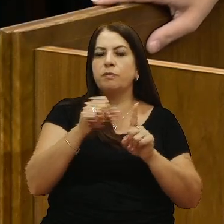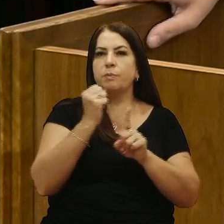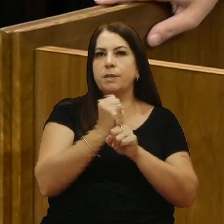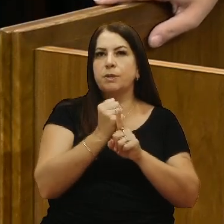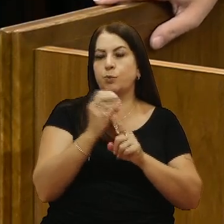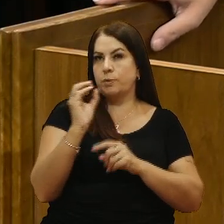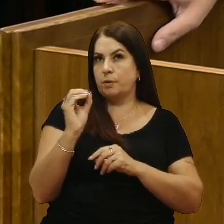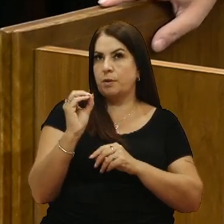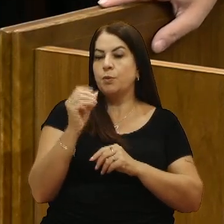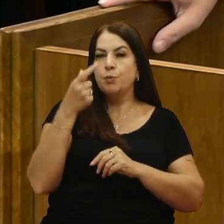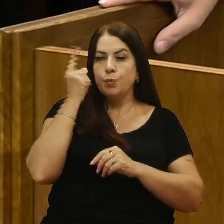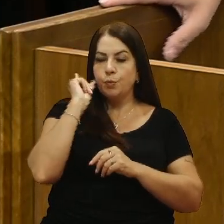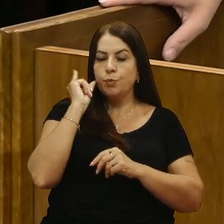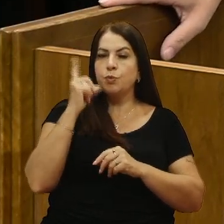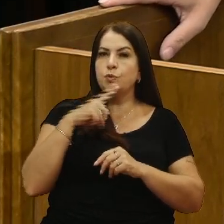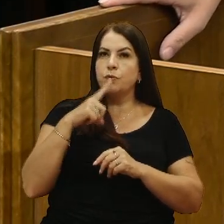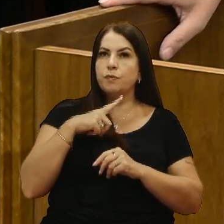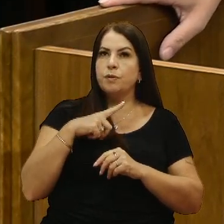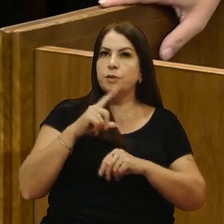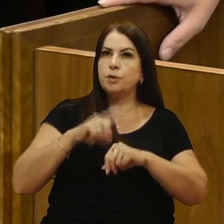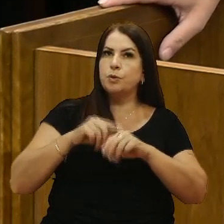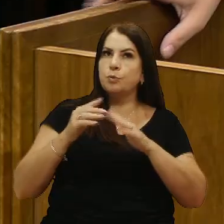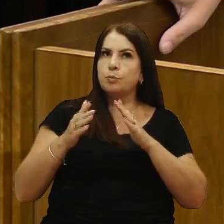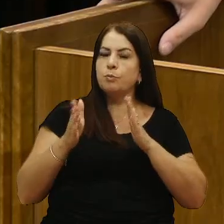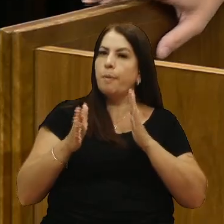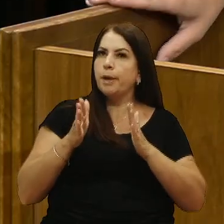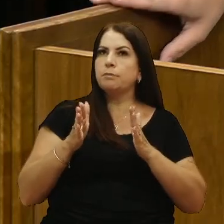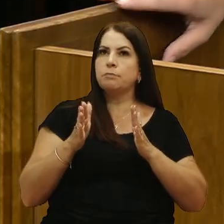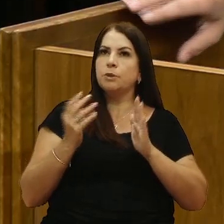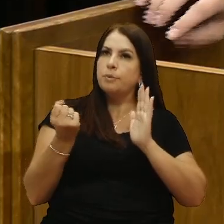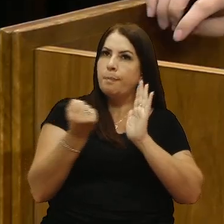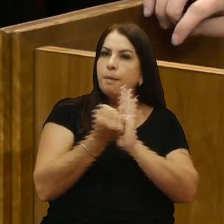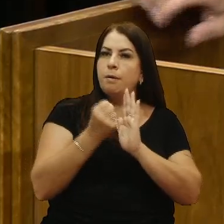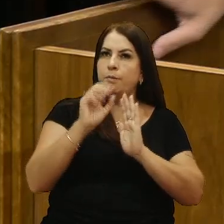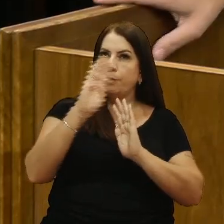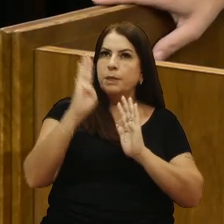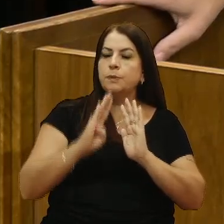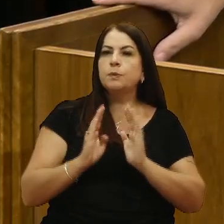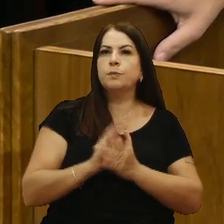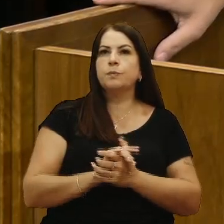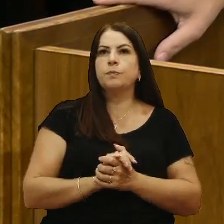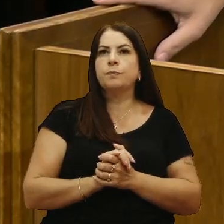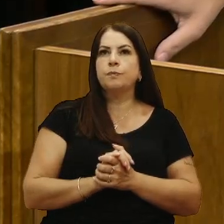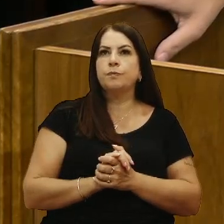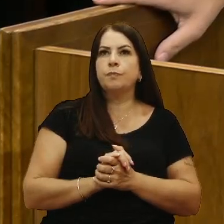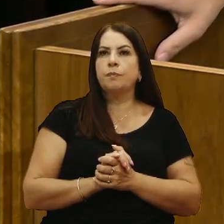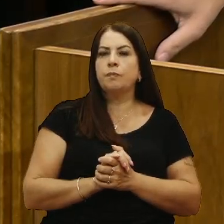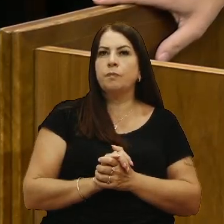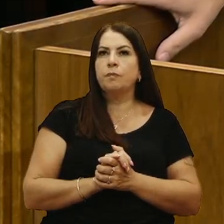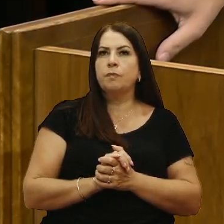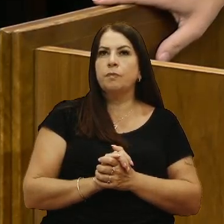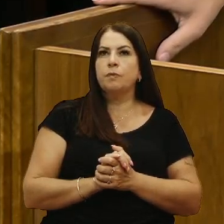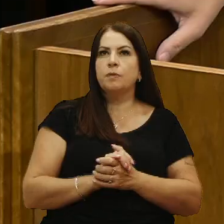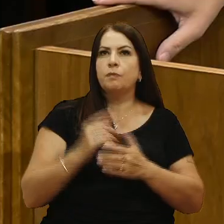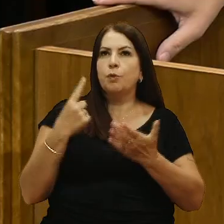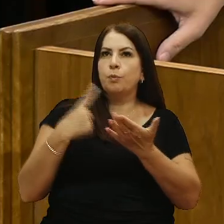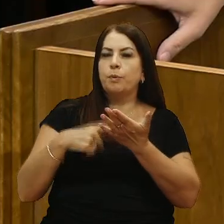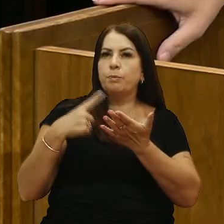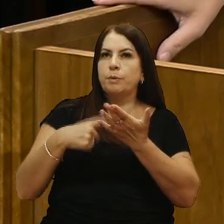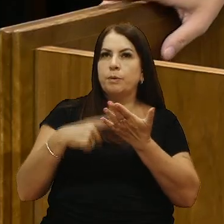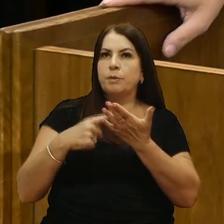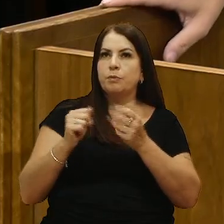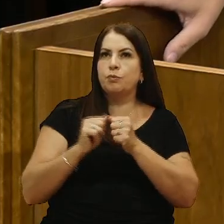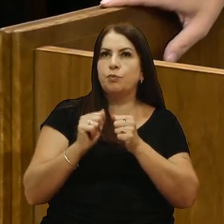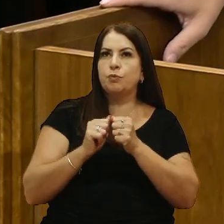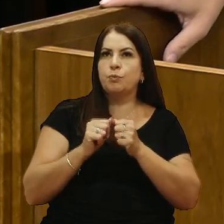zero. E ontem nós tivemos um momento de um marco no Brasil, né, onde foi um pacto construído pelos